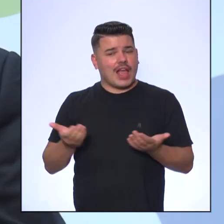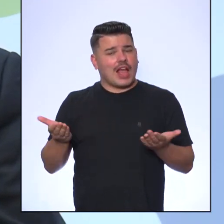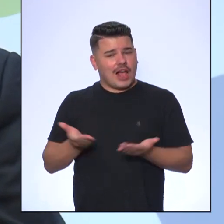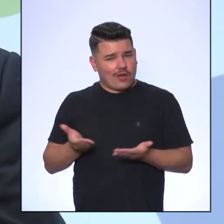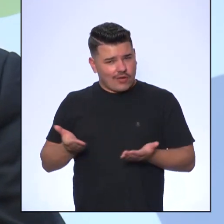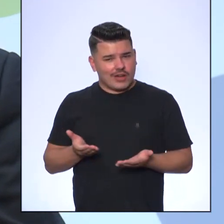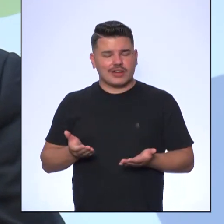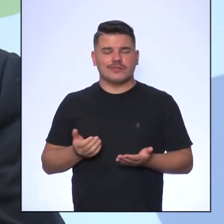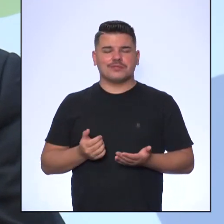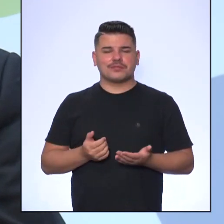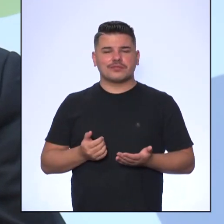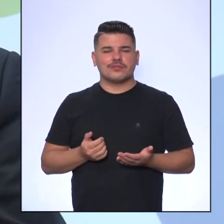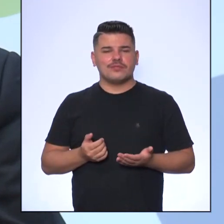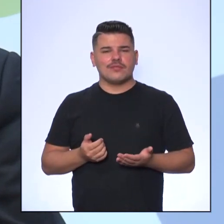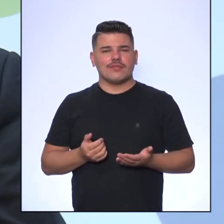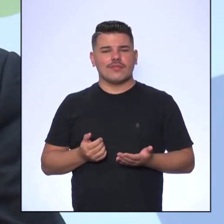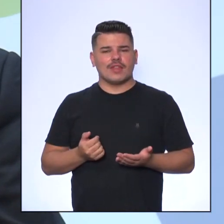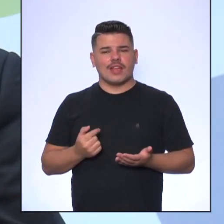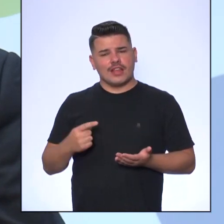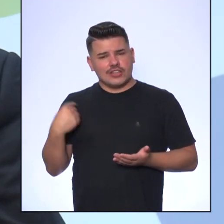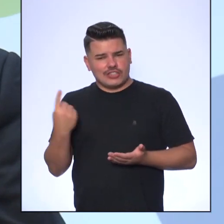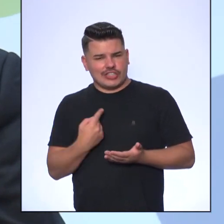galera